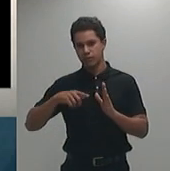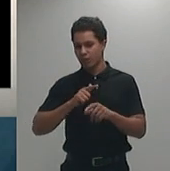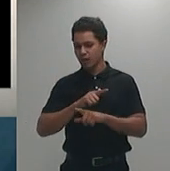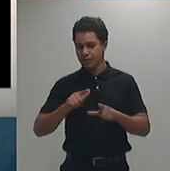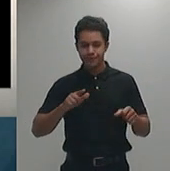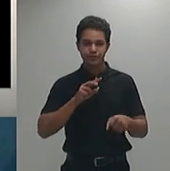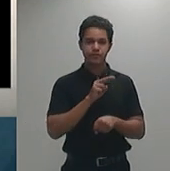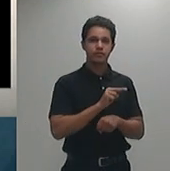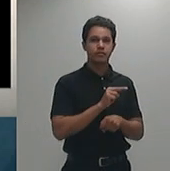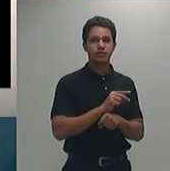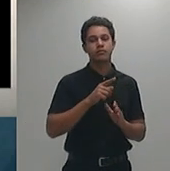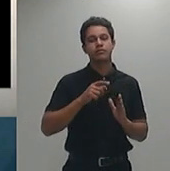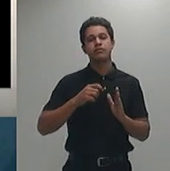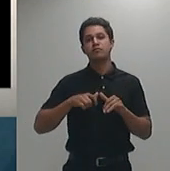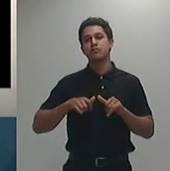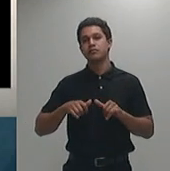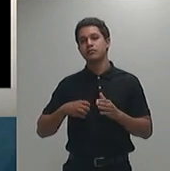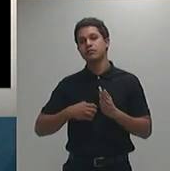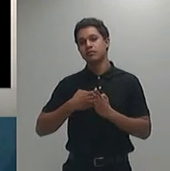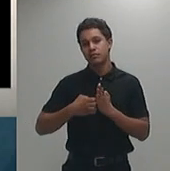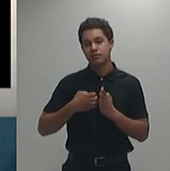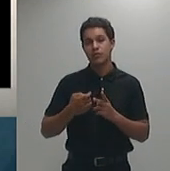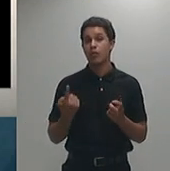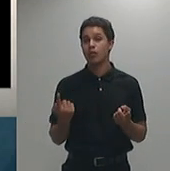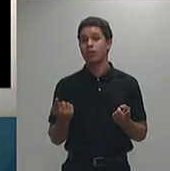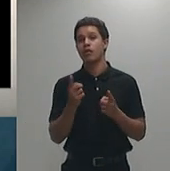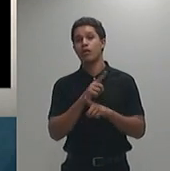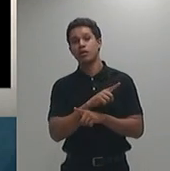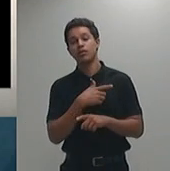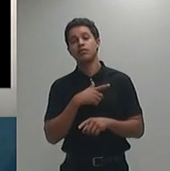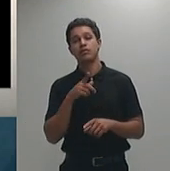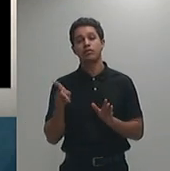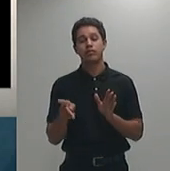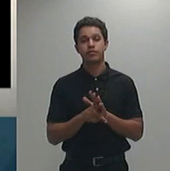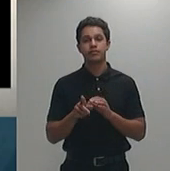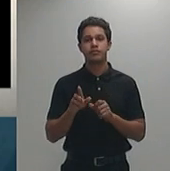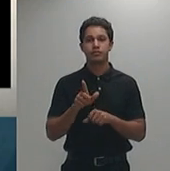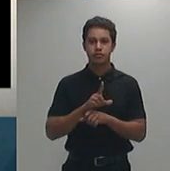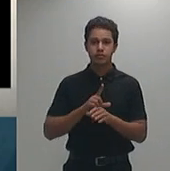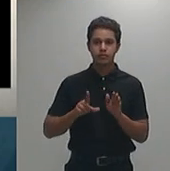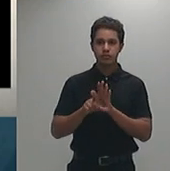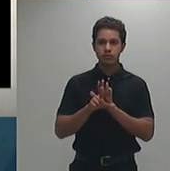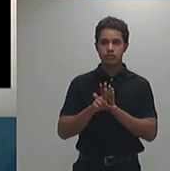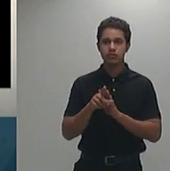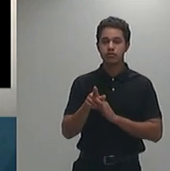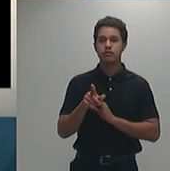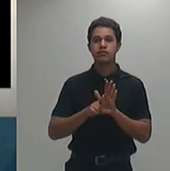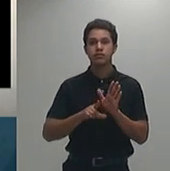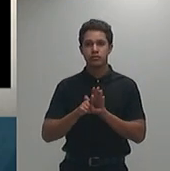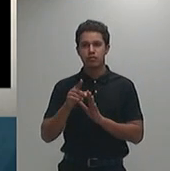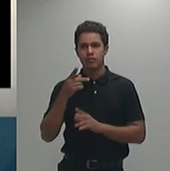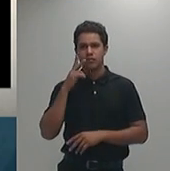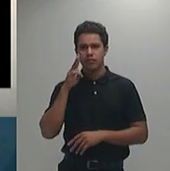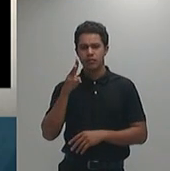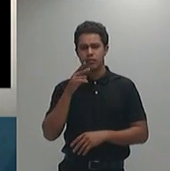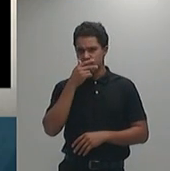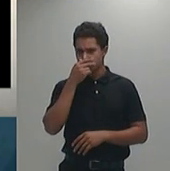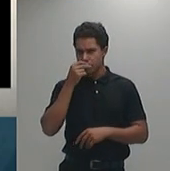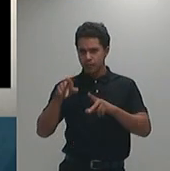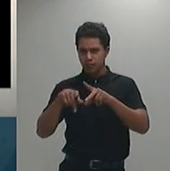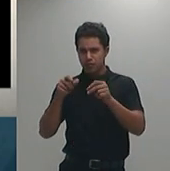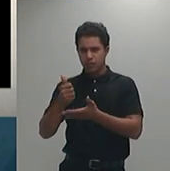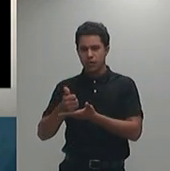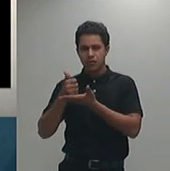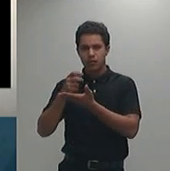contrário exatamente da rácio legislativo então O legislador ao preseiro o prêmio Ele previu uma e